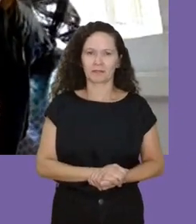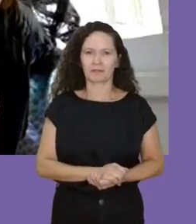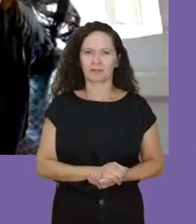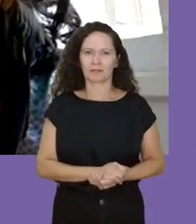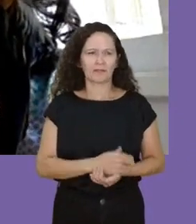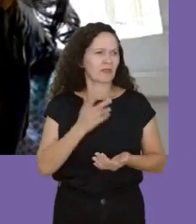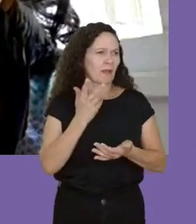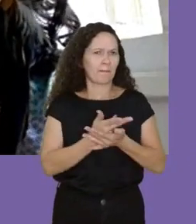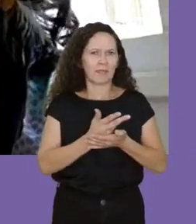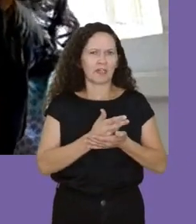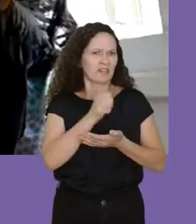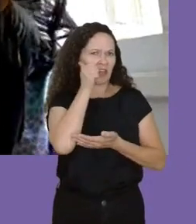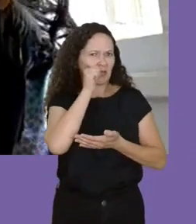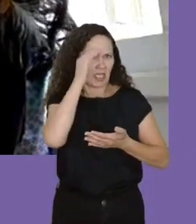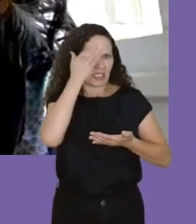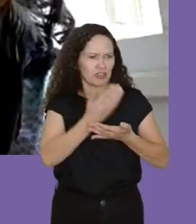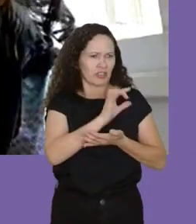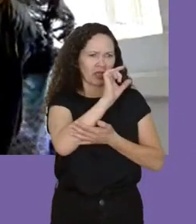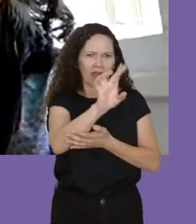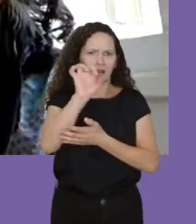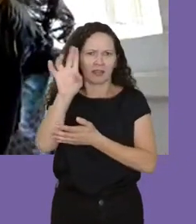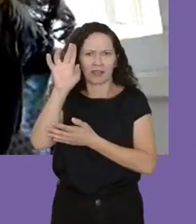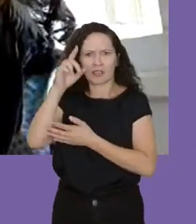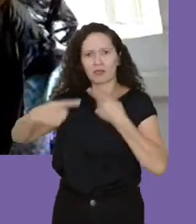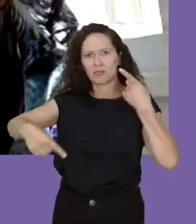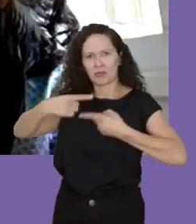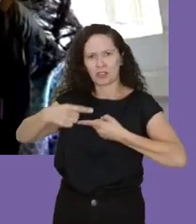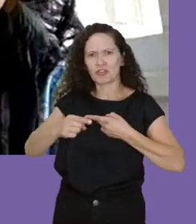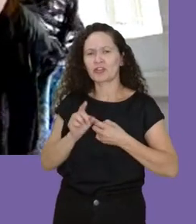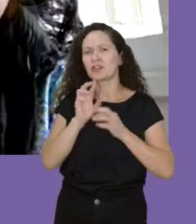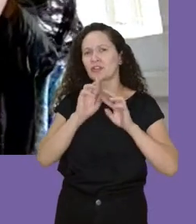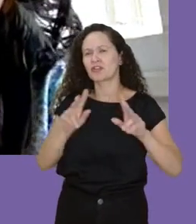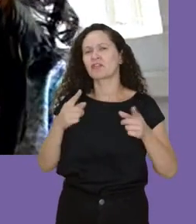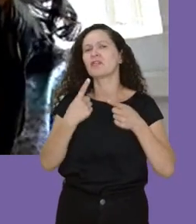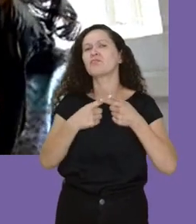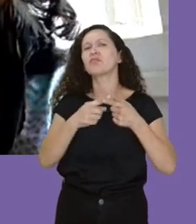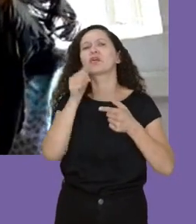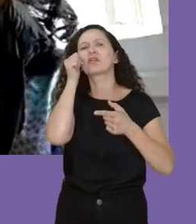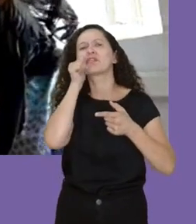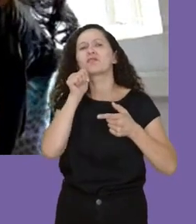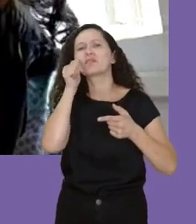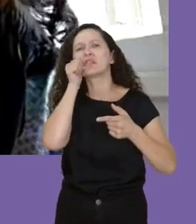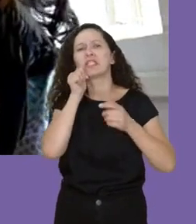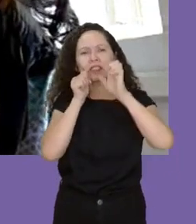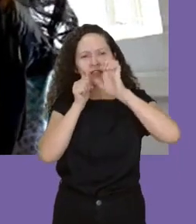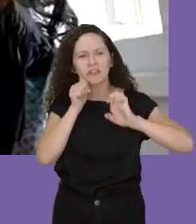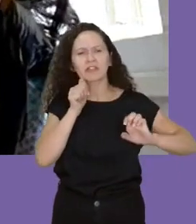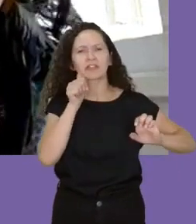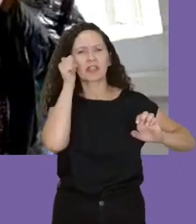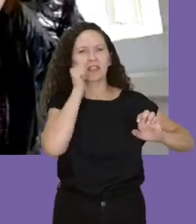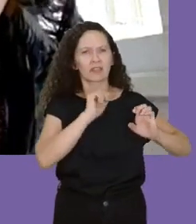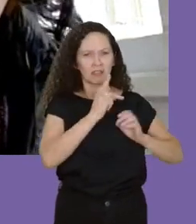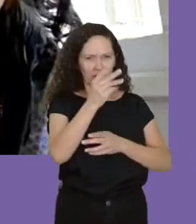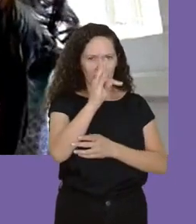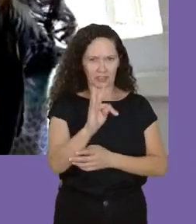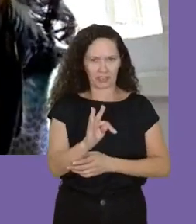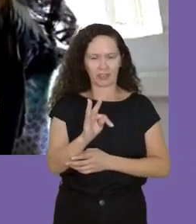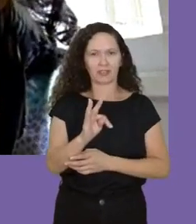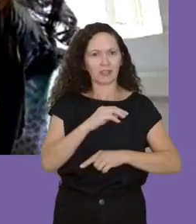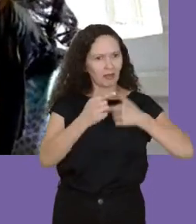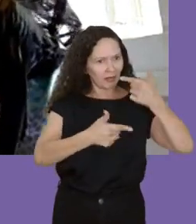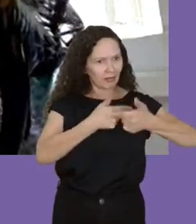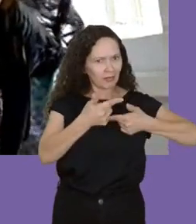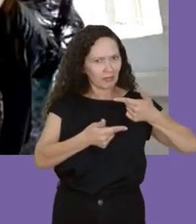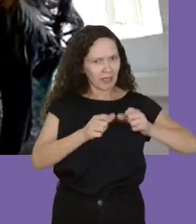essas mulheres vão defender, né, da posição política que elas vão ter. Por que são as mulheres de esquerda, as mulheres do PT, que fazem